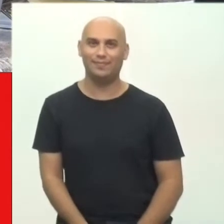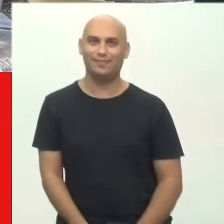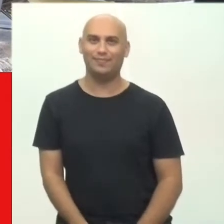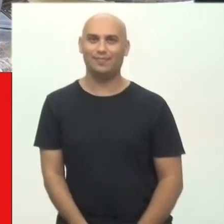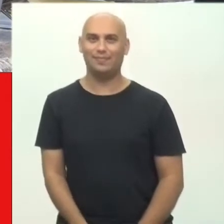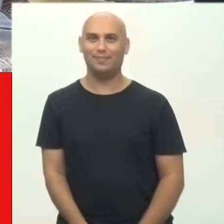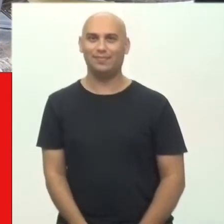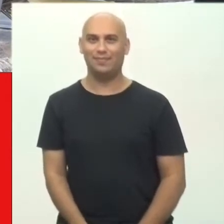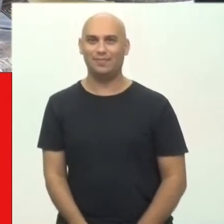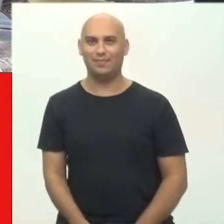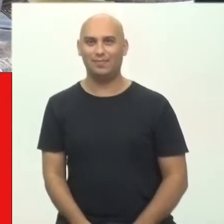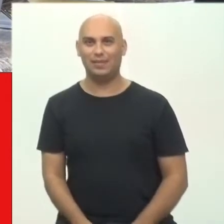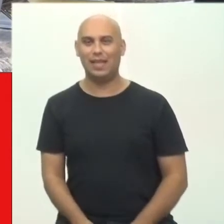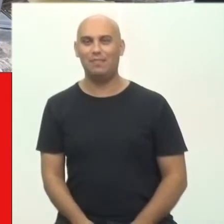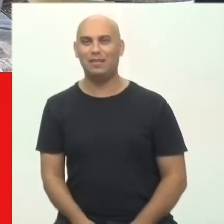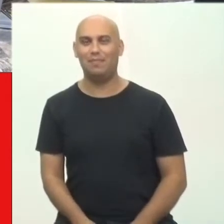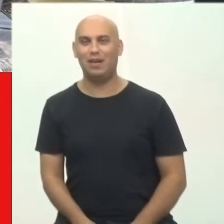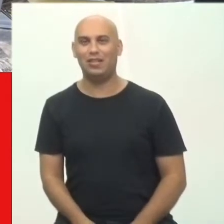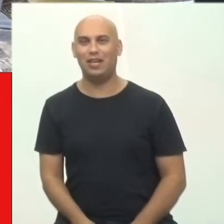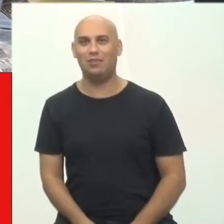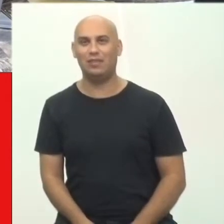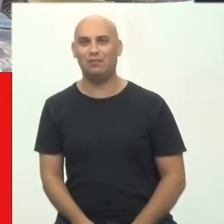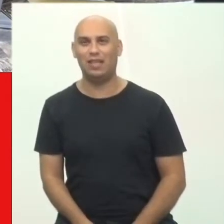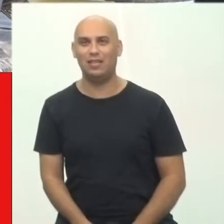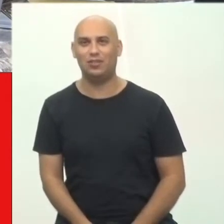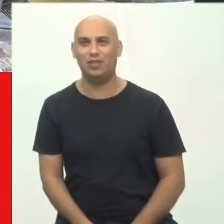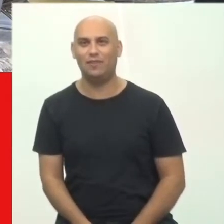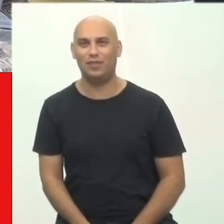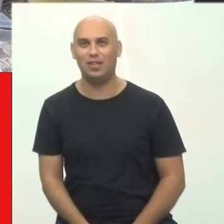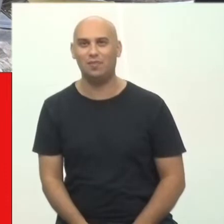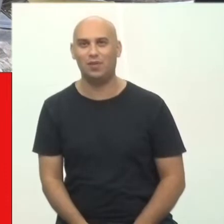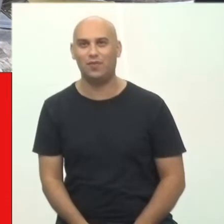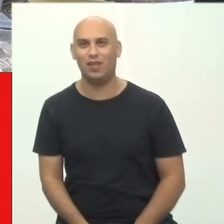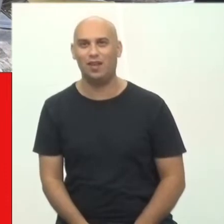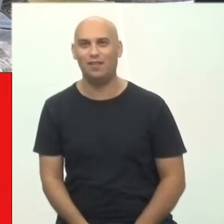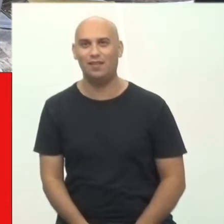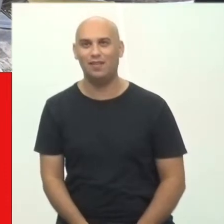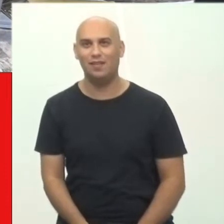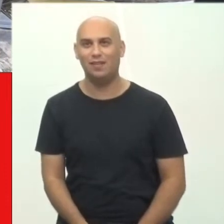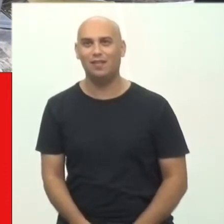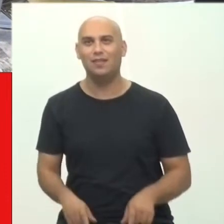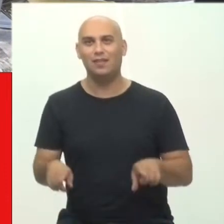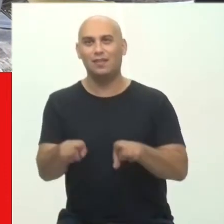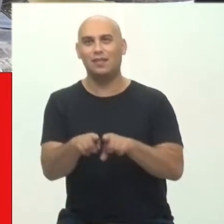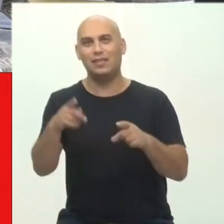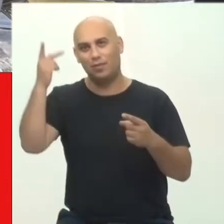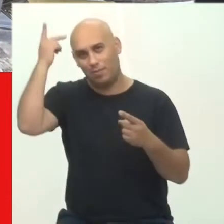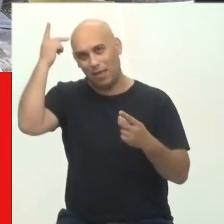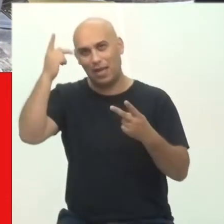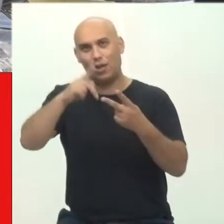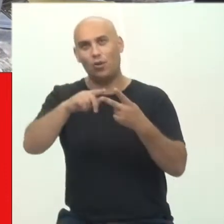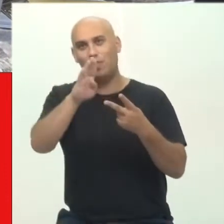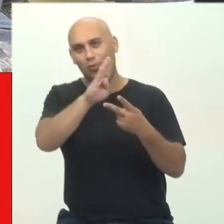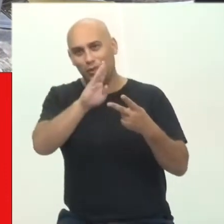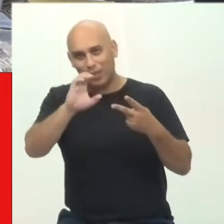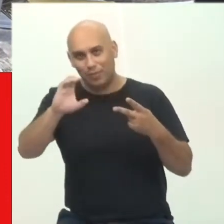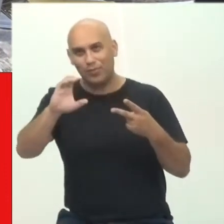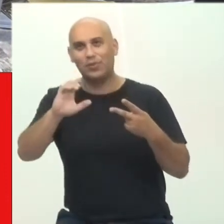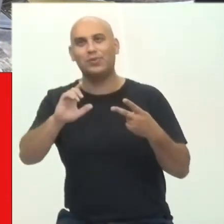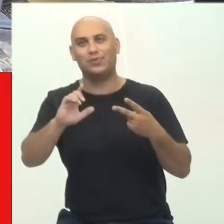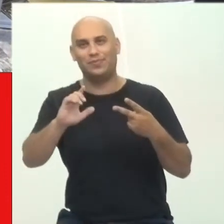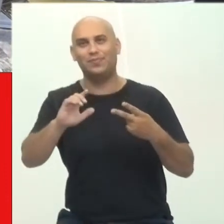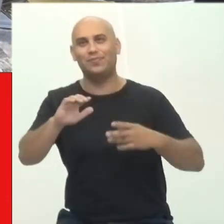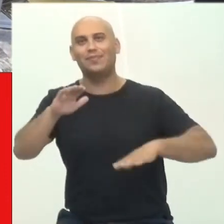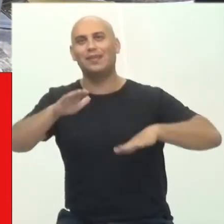de Balneário Camboriú, Um pouco de São Paulo São também. Paulo que também. tinha. Porque quando chegava em